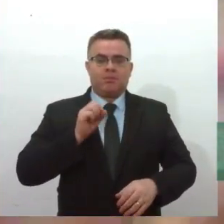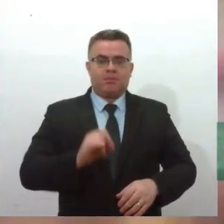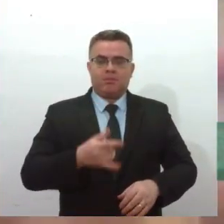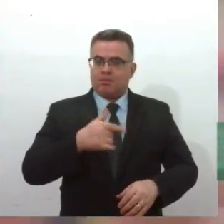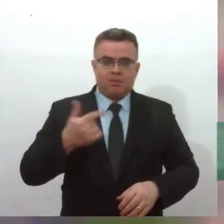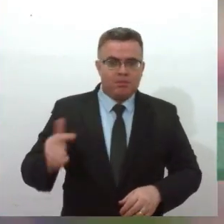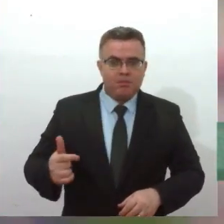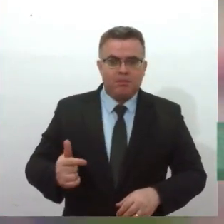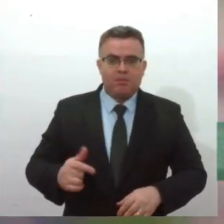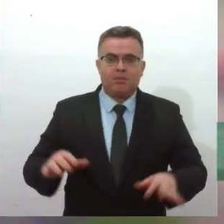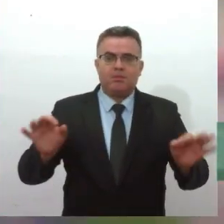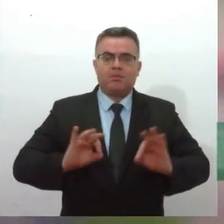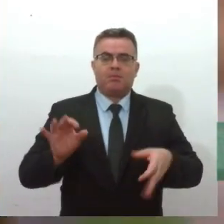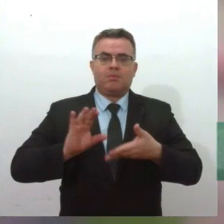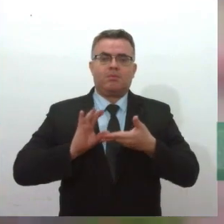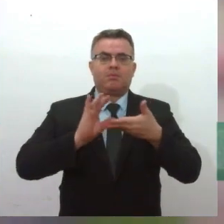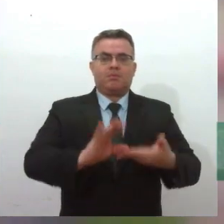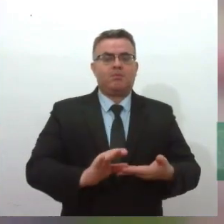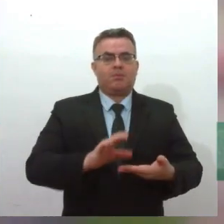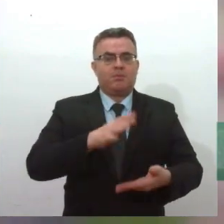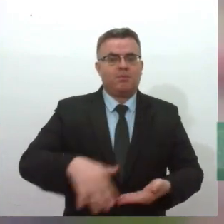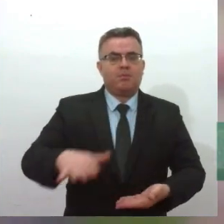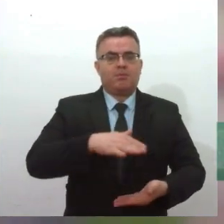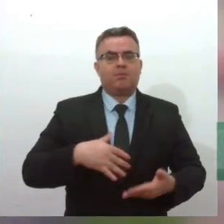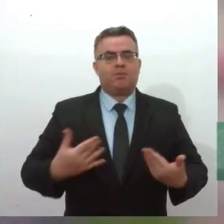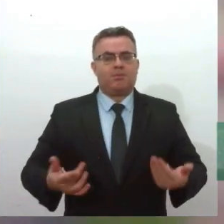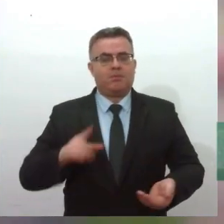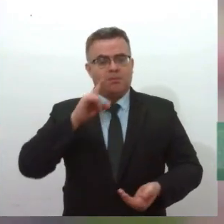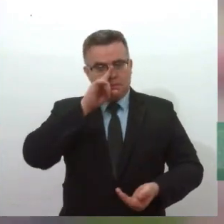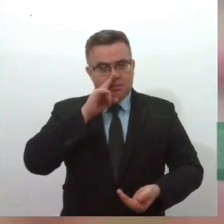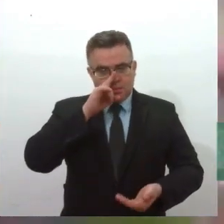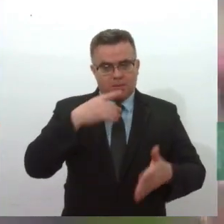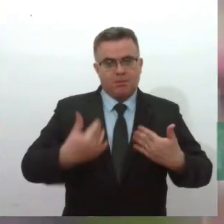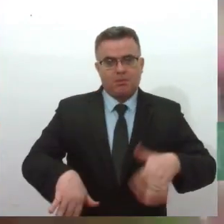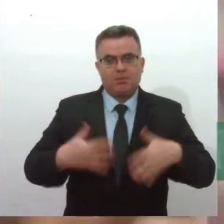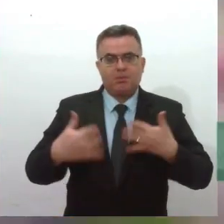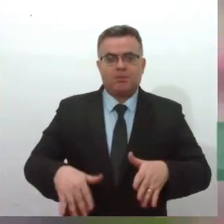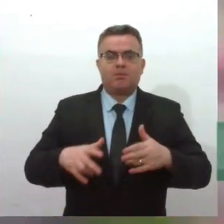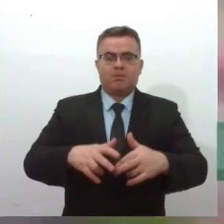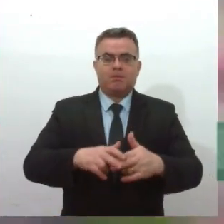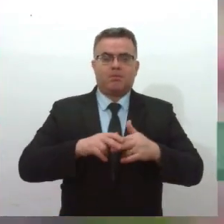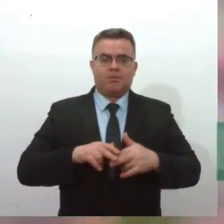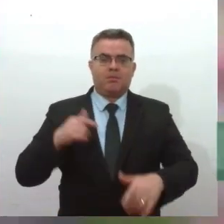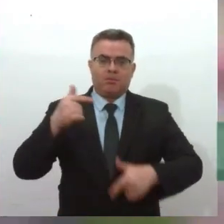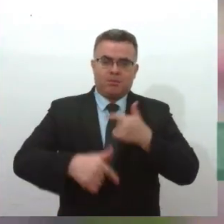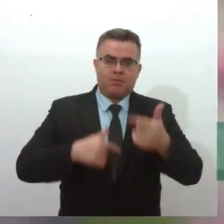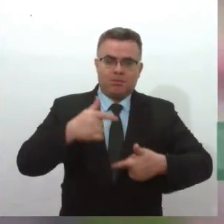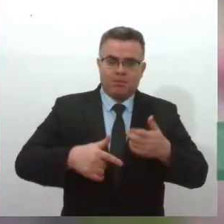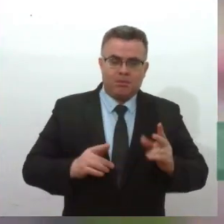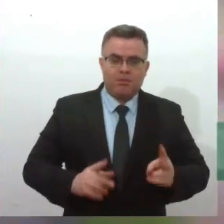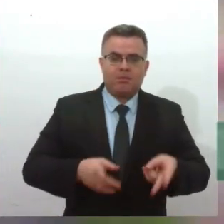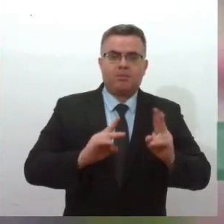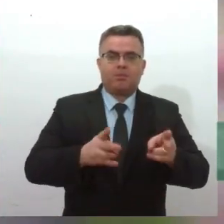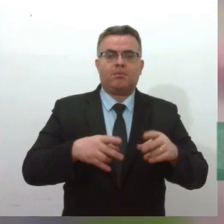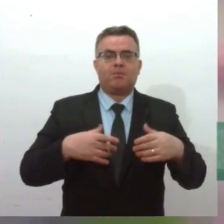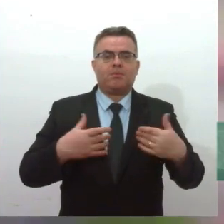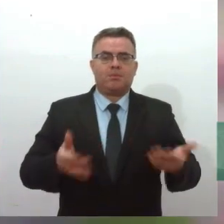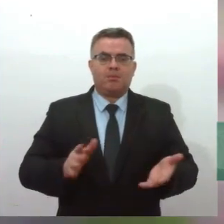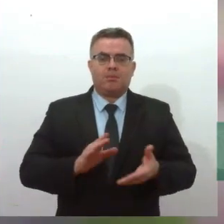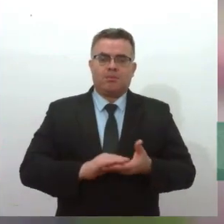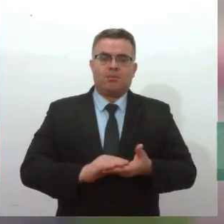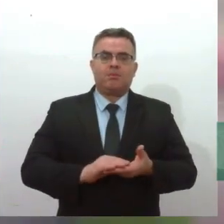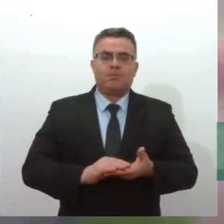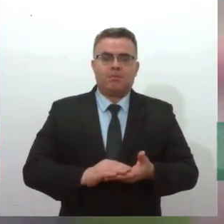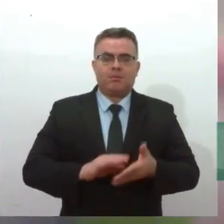aqui não tinha verba nenhuma para causa animal e isso é grave né então a gente Tem trabalhado muito inclusive